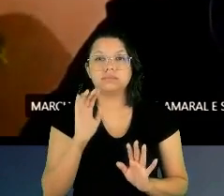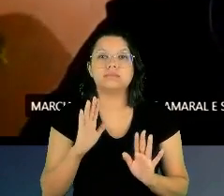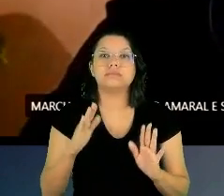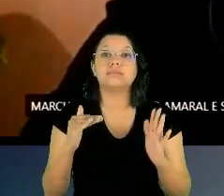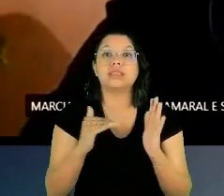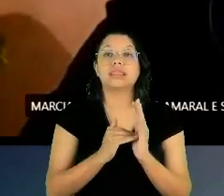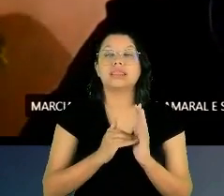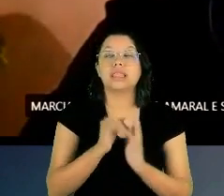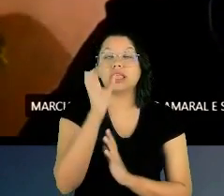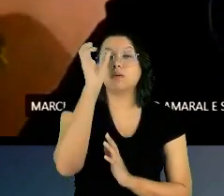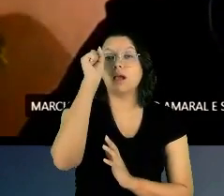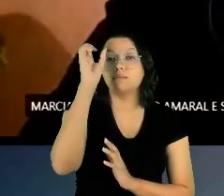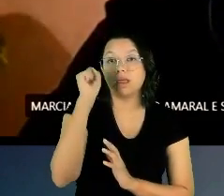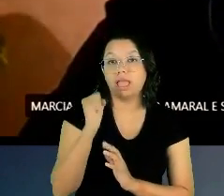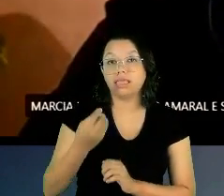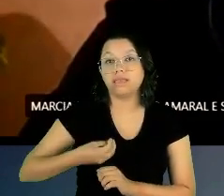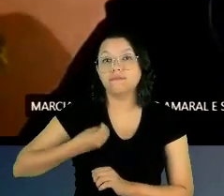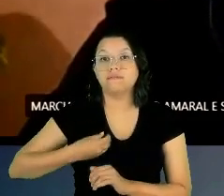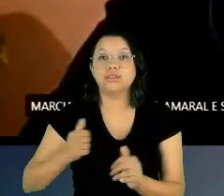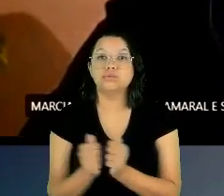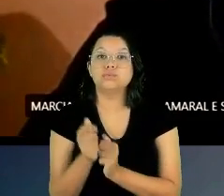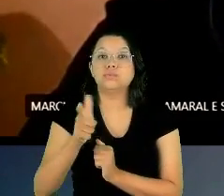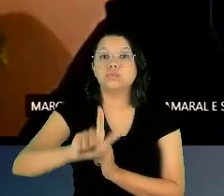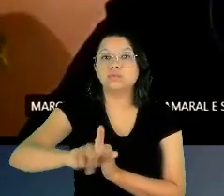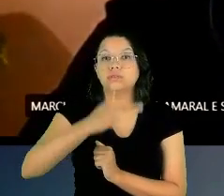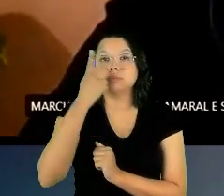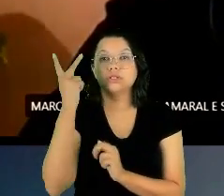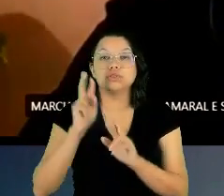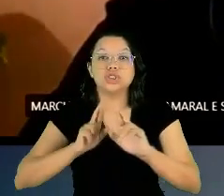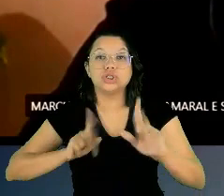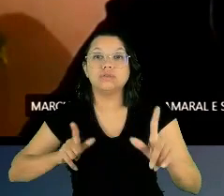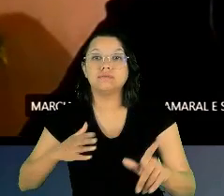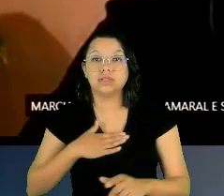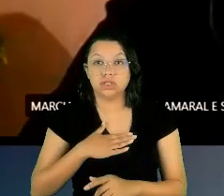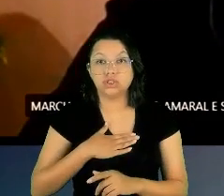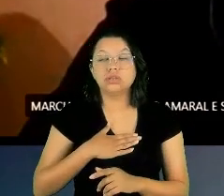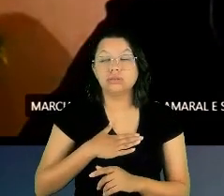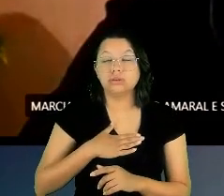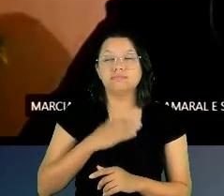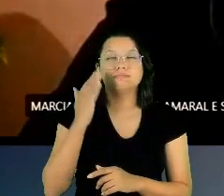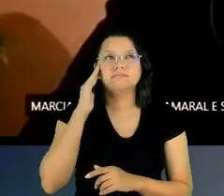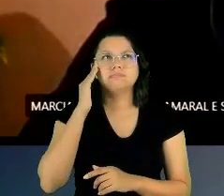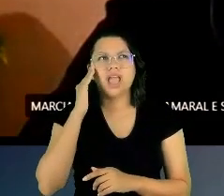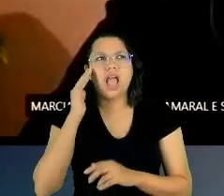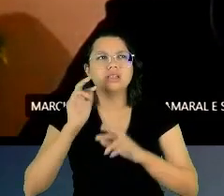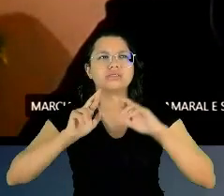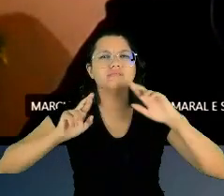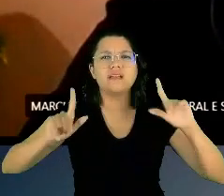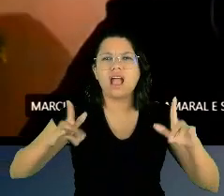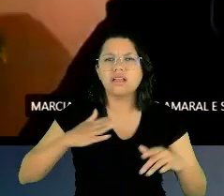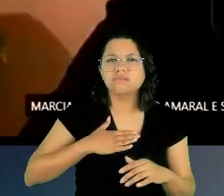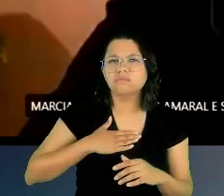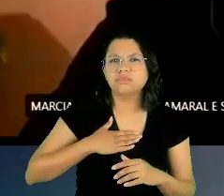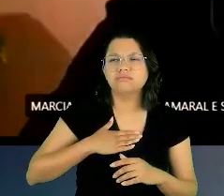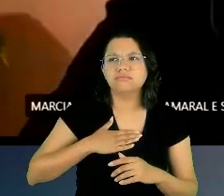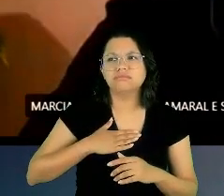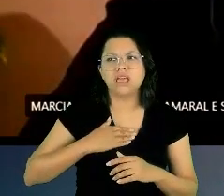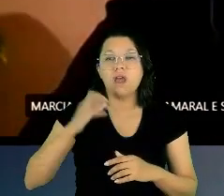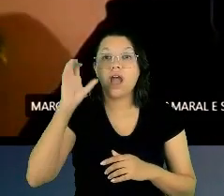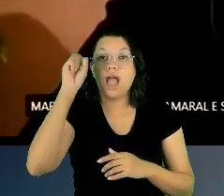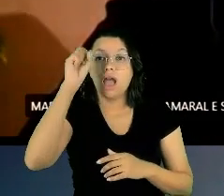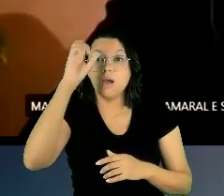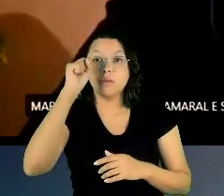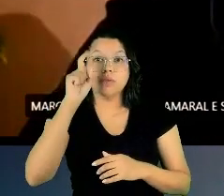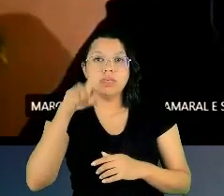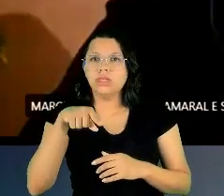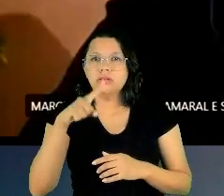perigo. Até que eu aprenda, ou seja, eu convivendo com outras pessoas diferentes de mim, que pensam diferente de